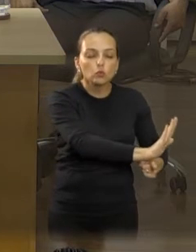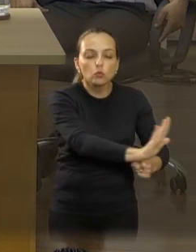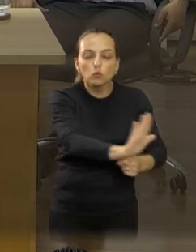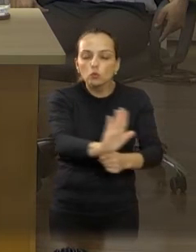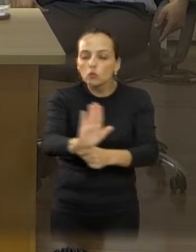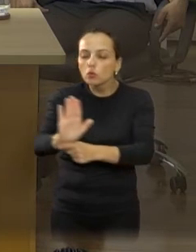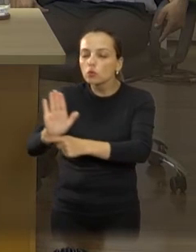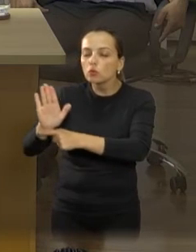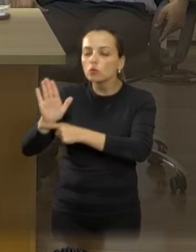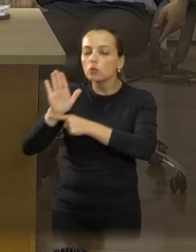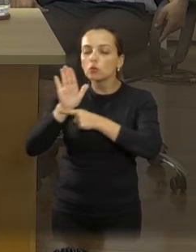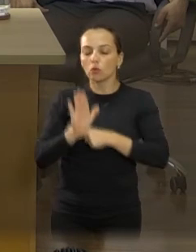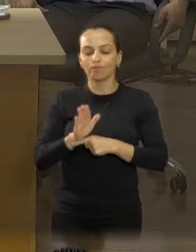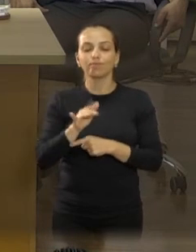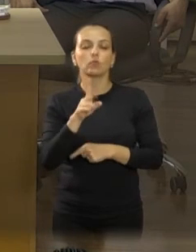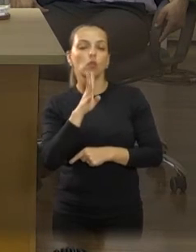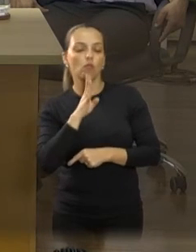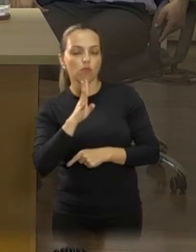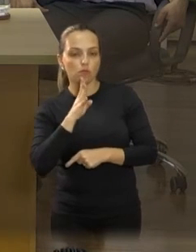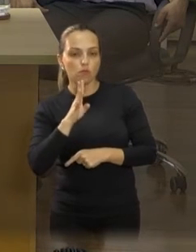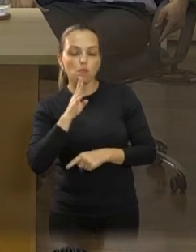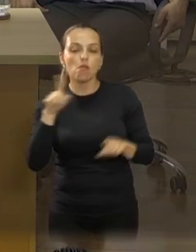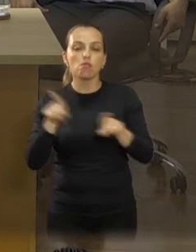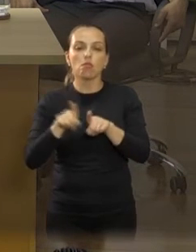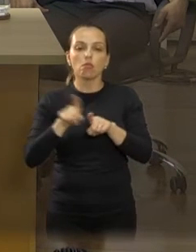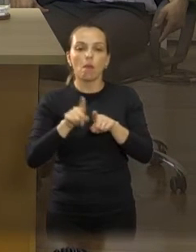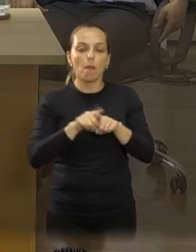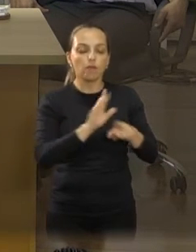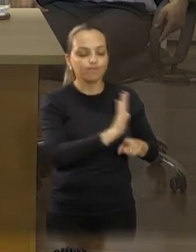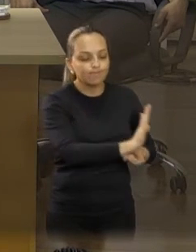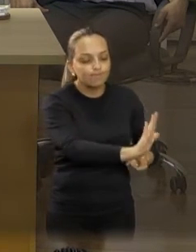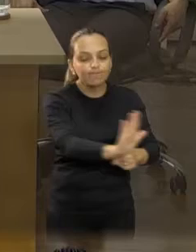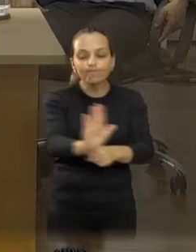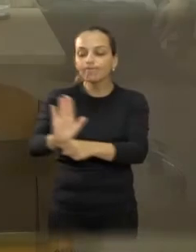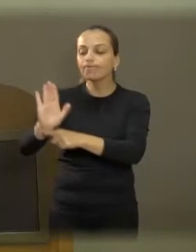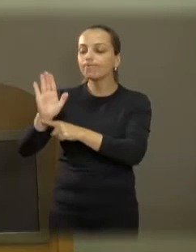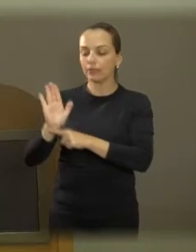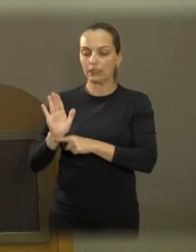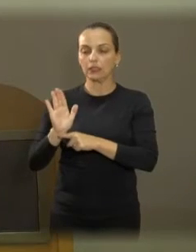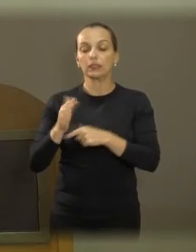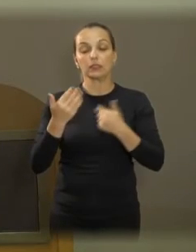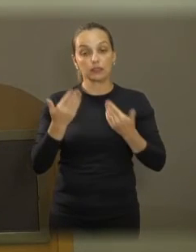com atendimento direto a essas pessoas, mas com seu conhecimento produzido.